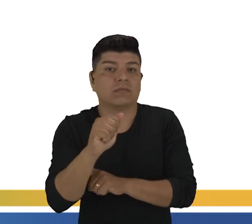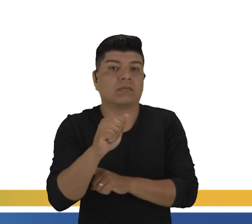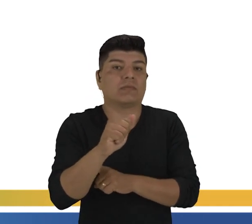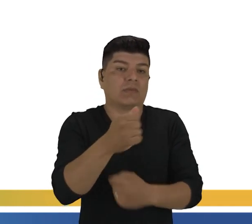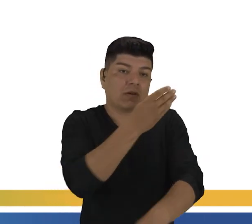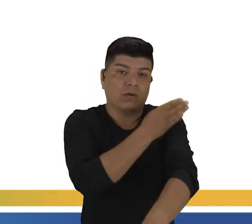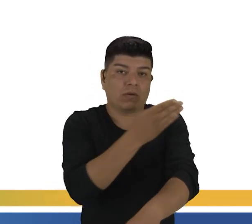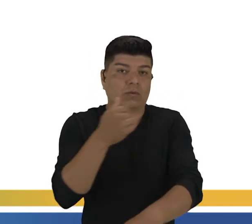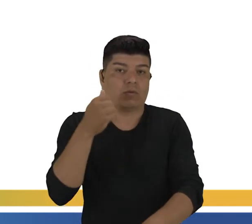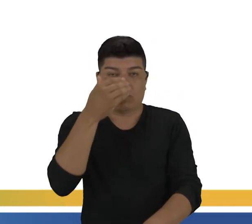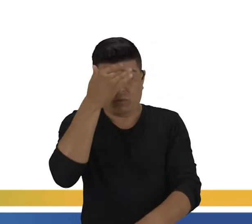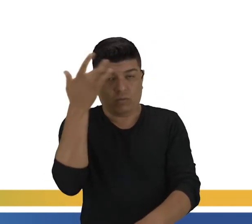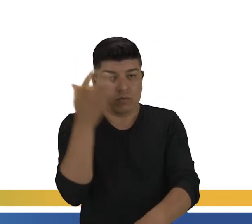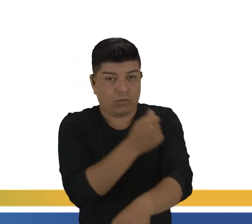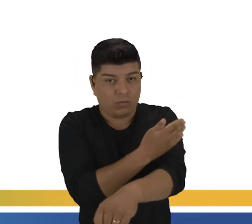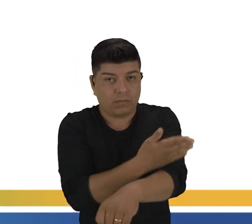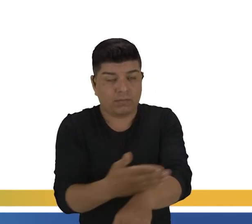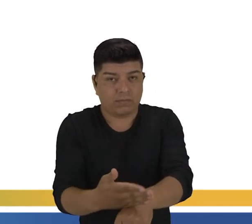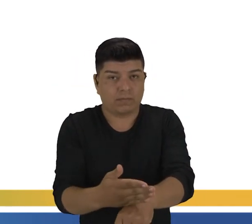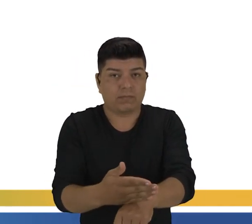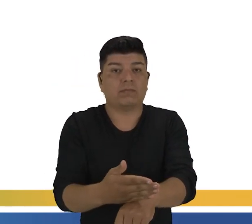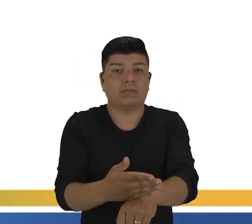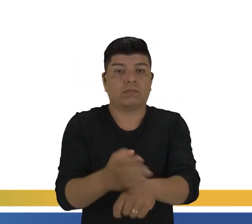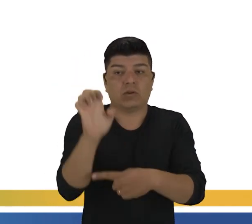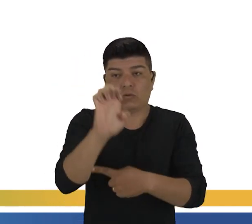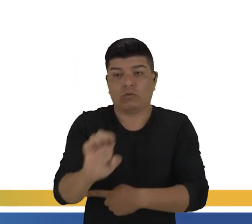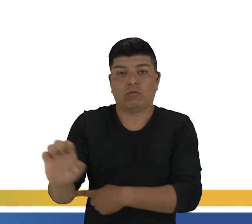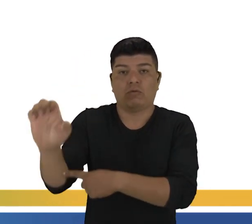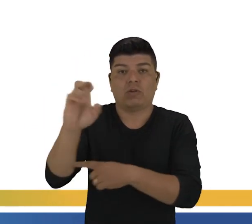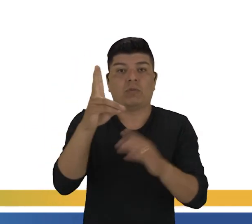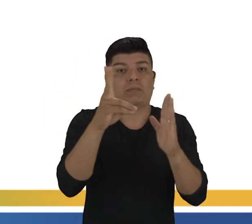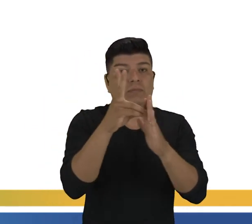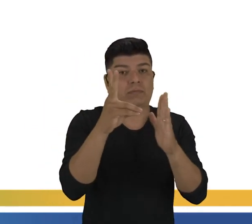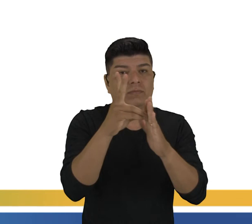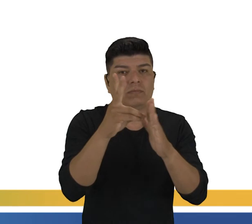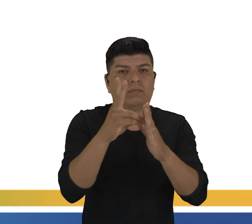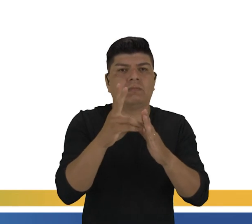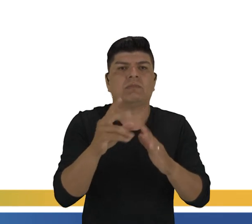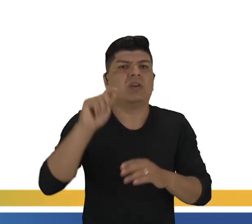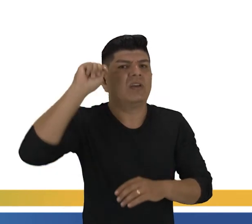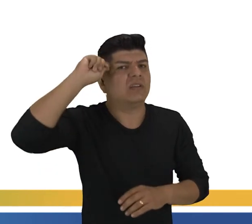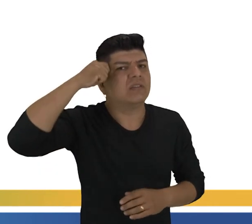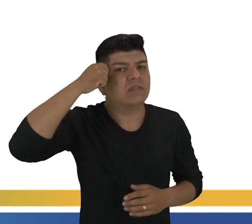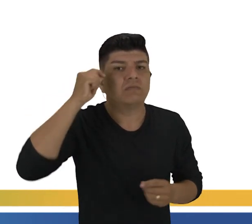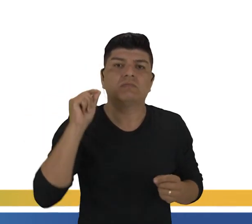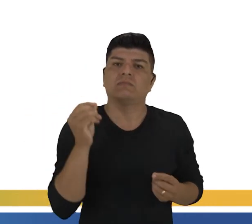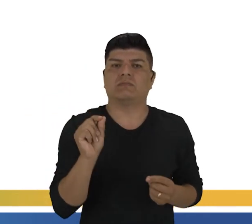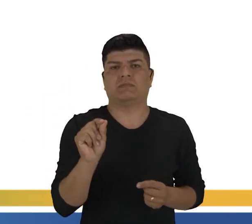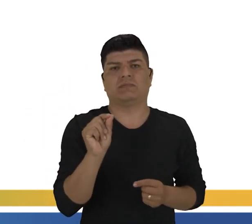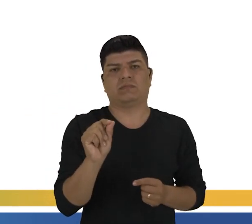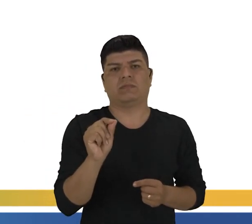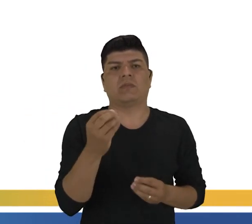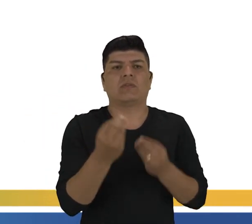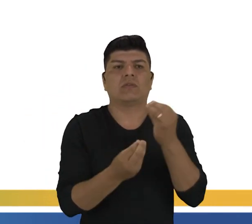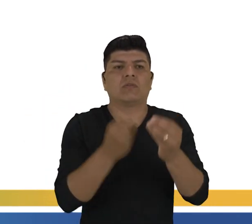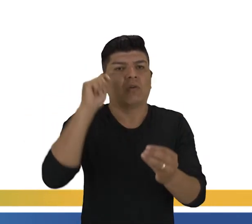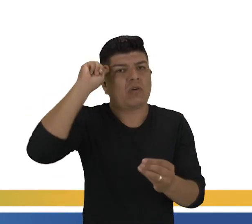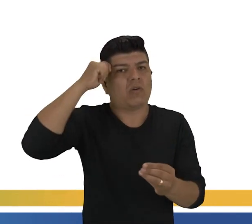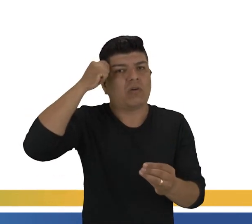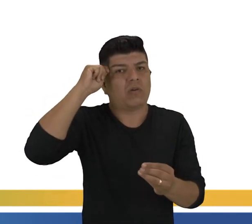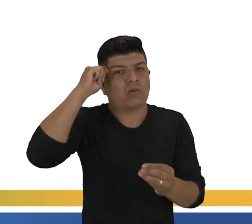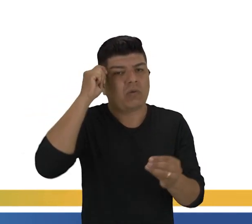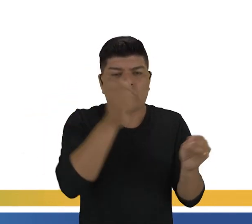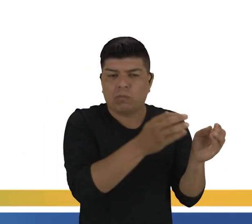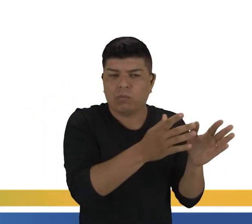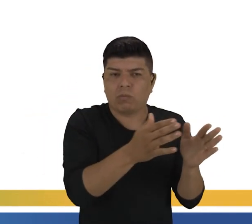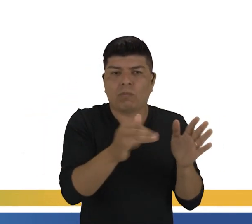o europeu e o índio. Mas e o negro? O que falar do negro? Como colocar o negro nessa história,